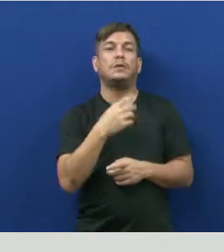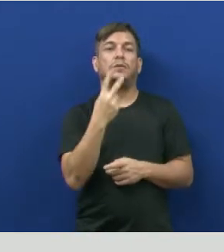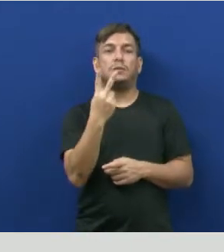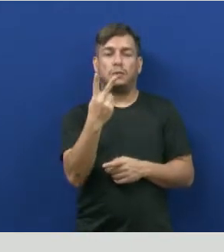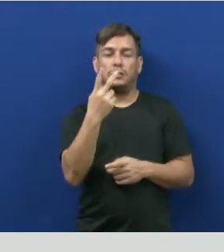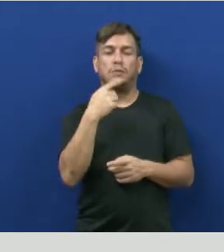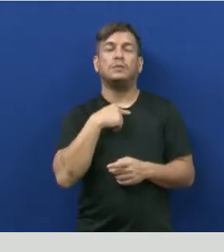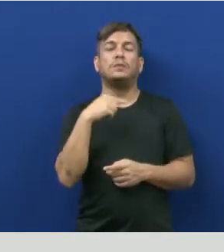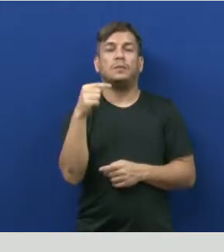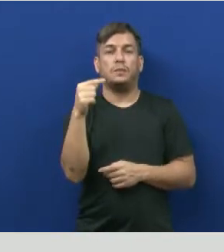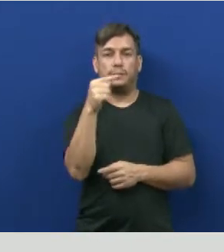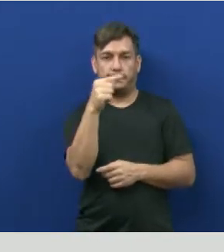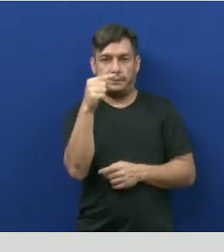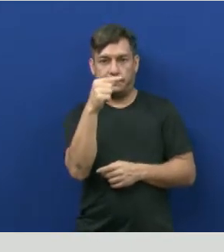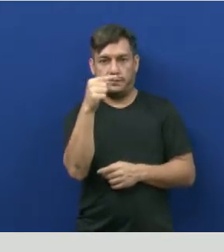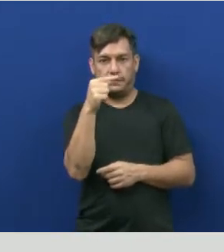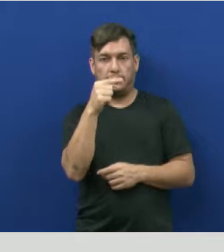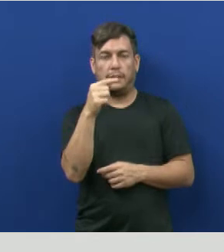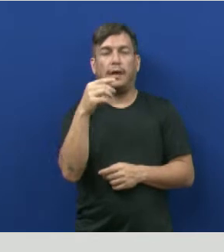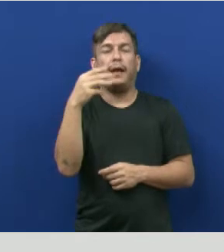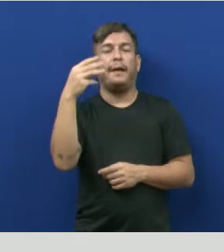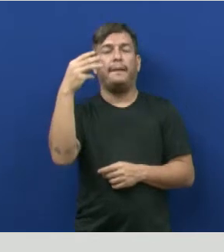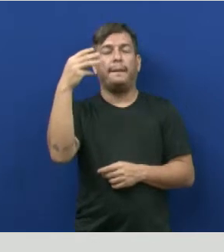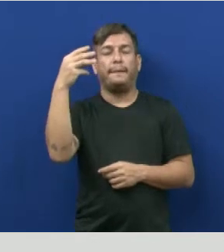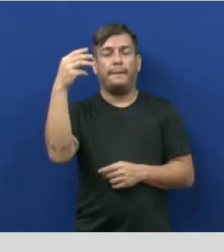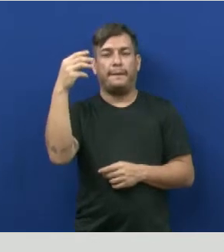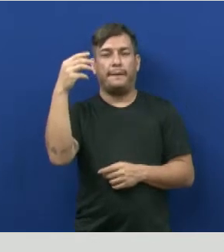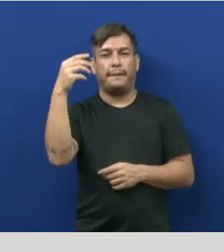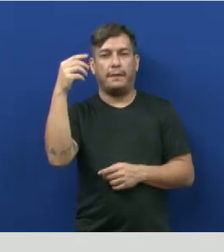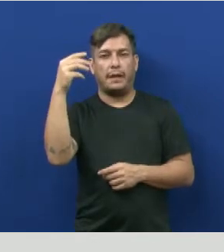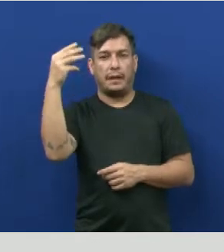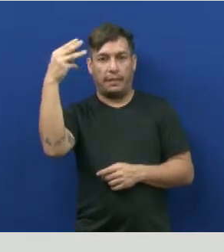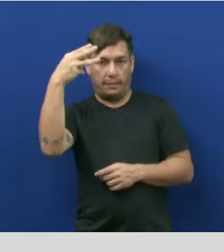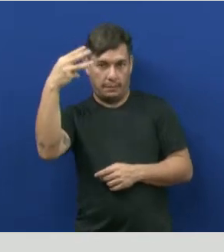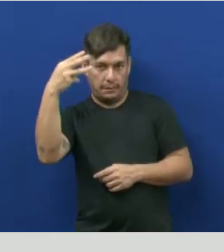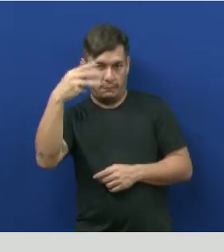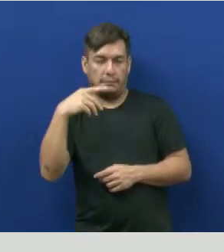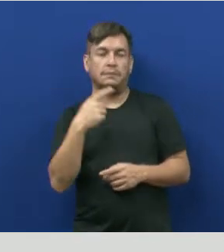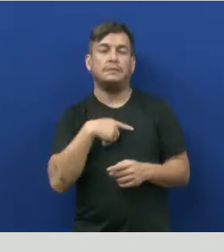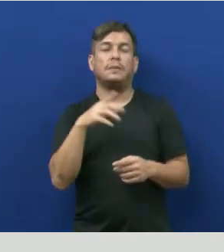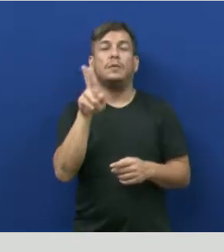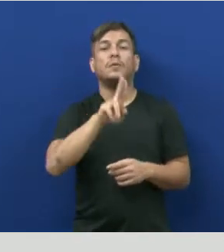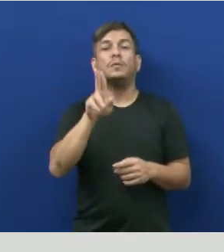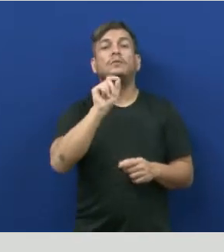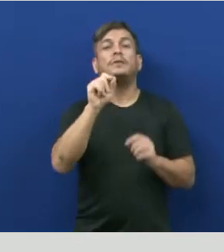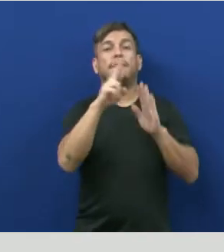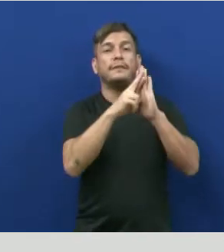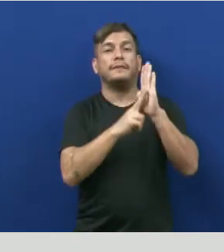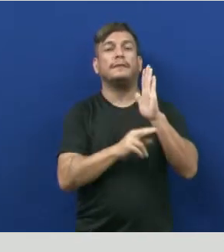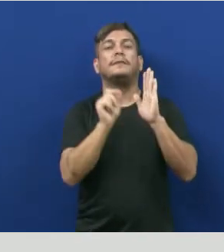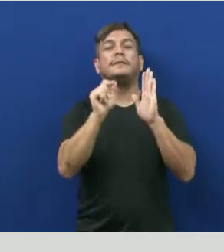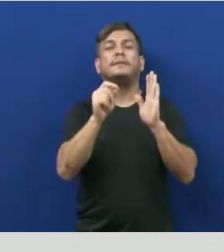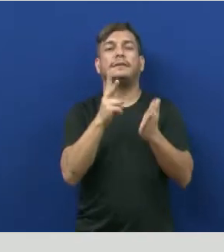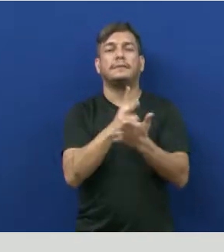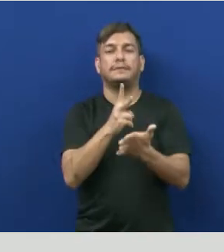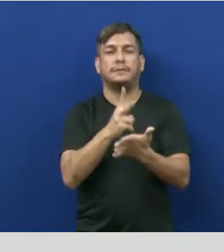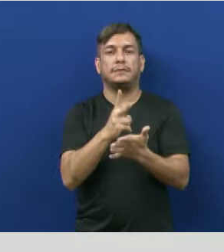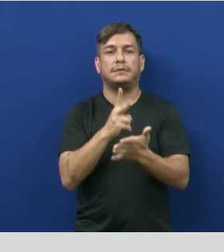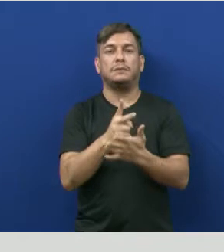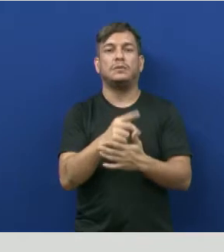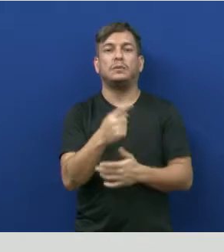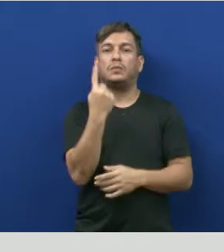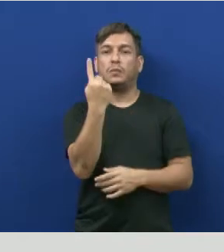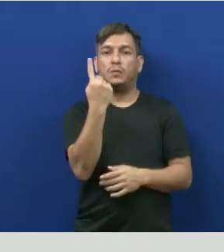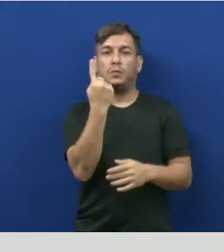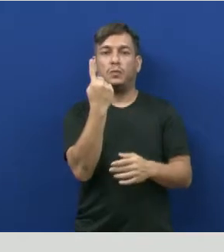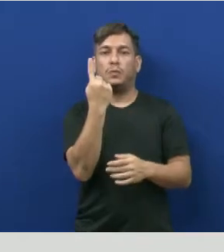expoente negativo, elevado a menos 3? Então, nesse caso, pessoal, a gente utiliza aquela propriedade que diz que tem sempre o 1